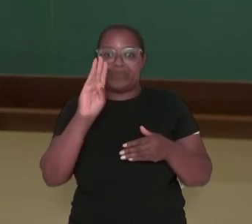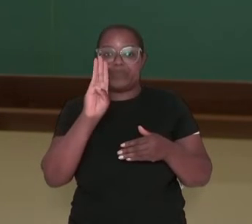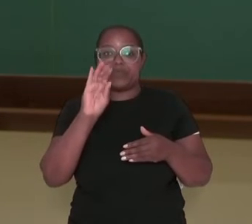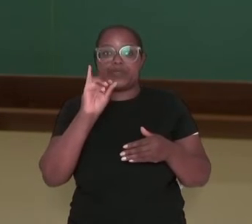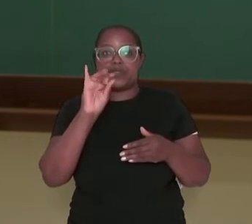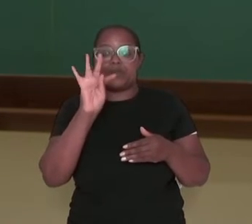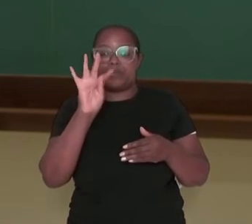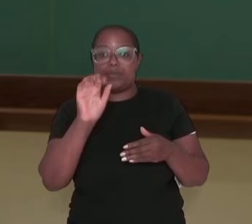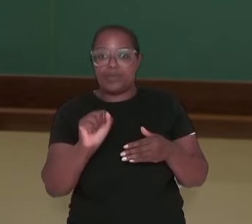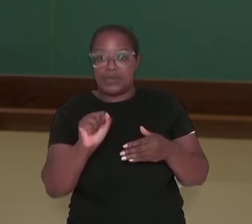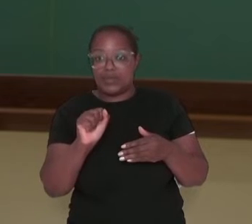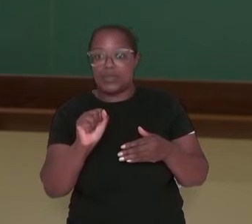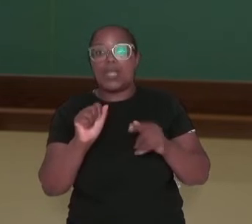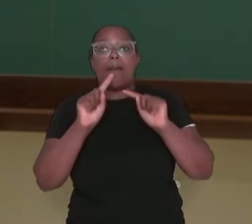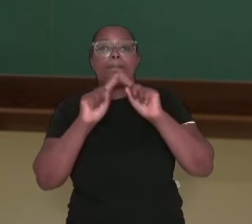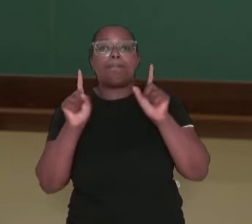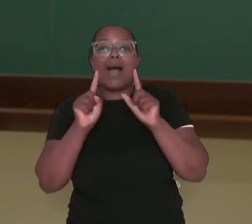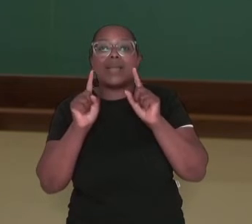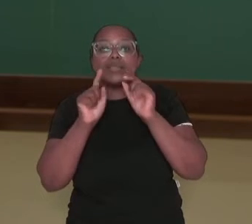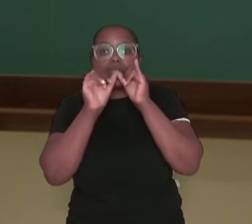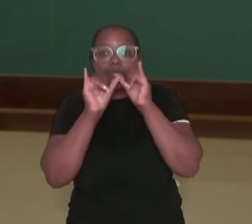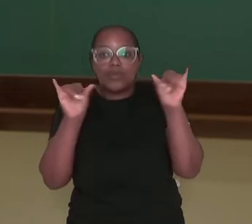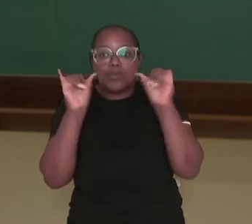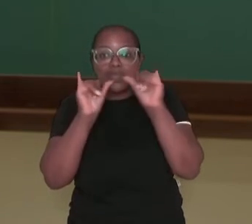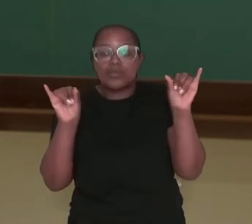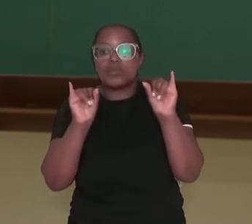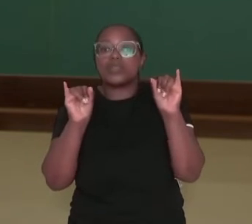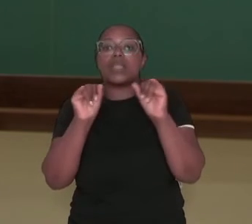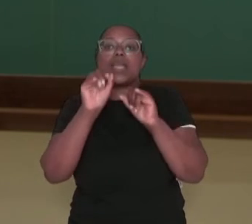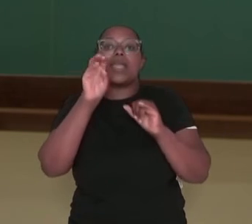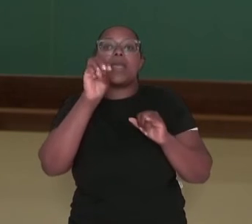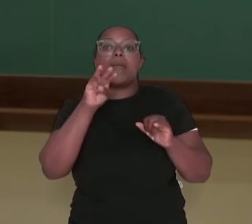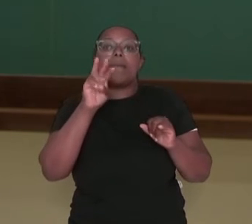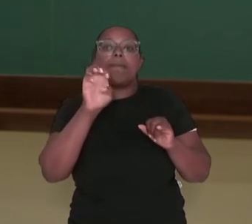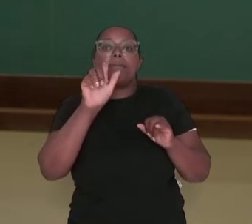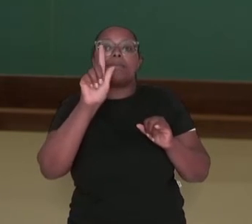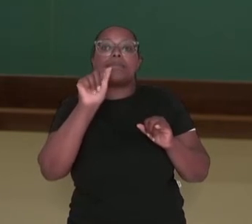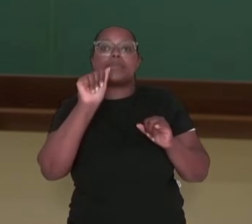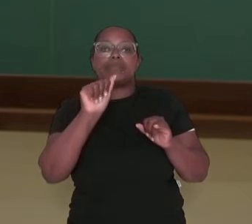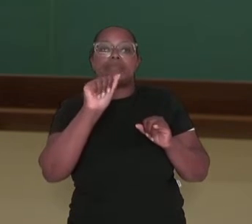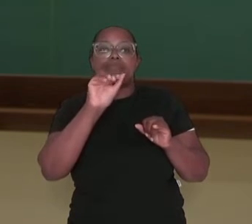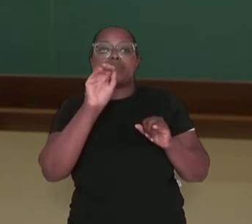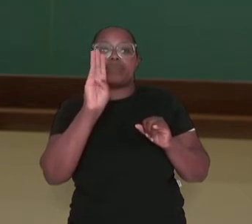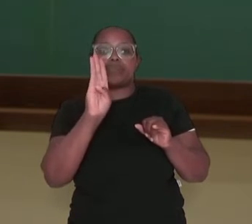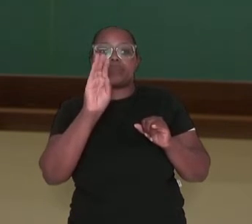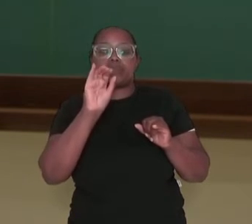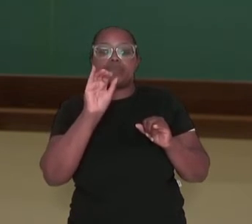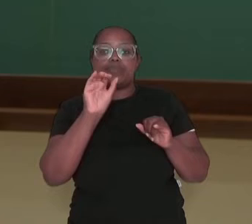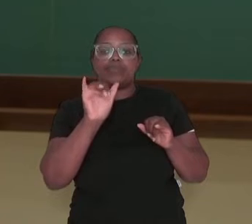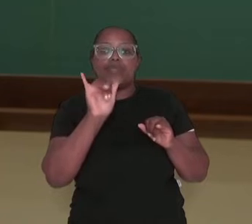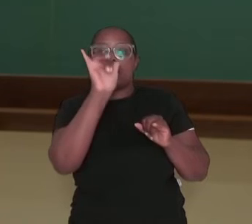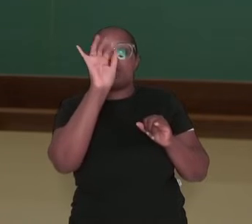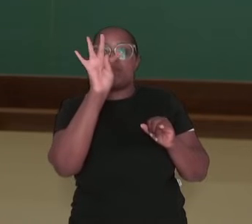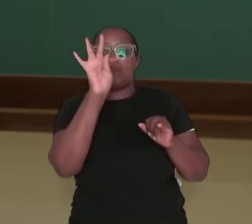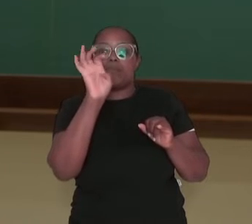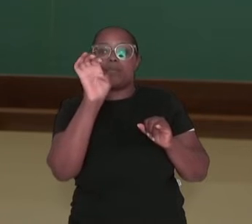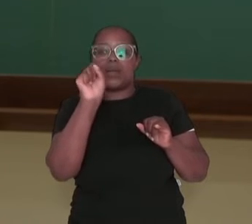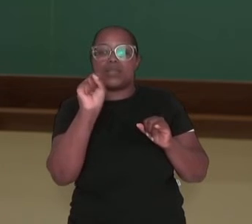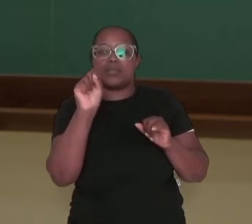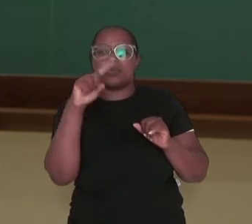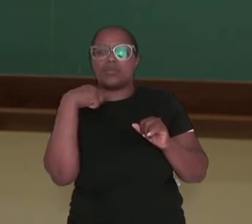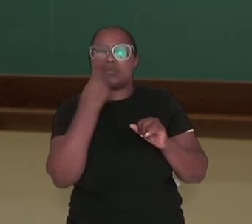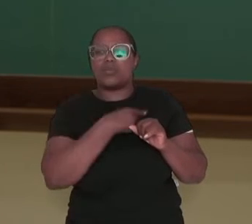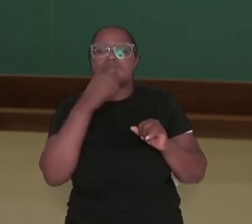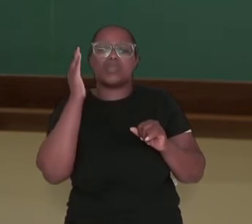em megabyte, então é diferente, né? Nós sabemos que 8 bits corresponde a